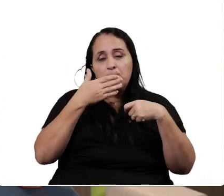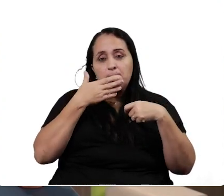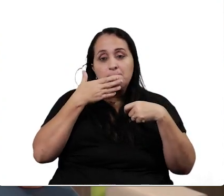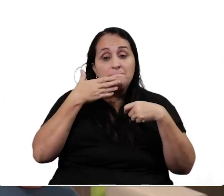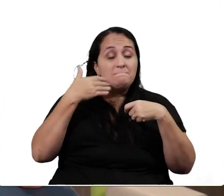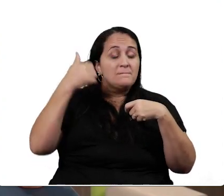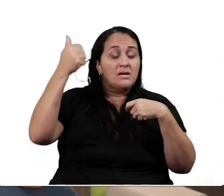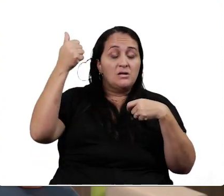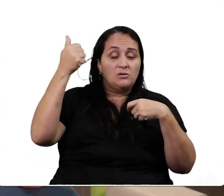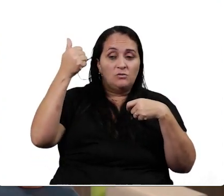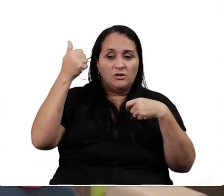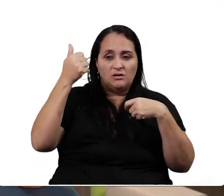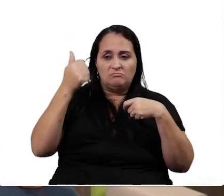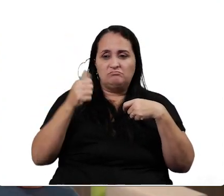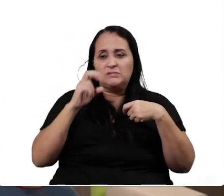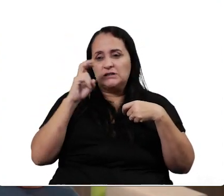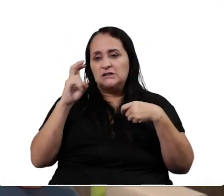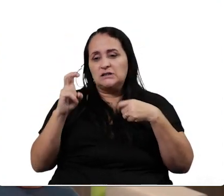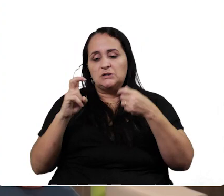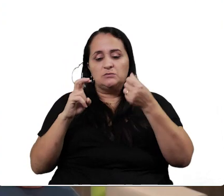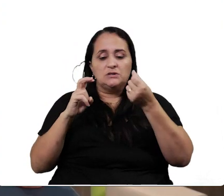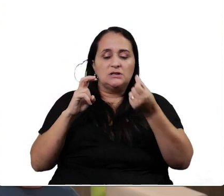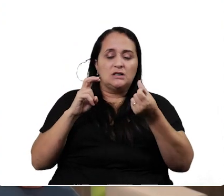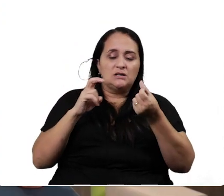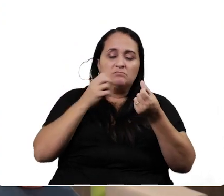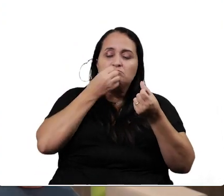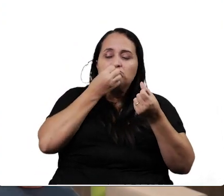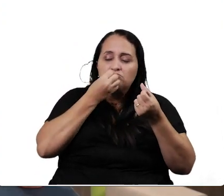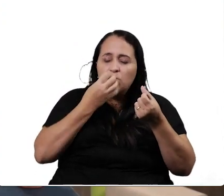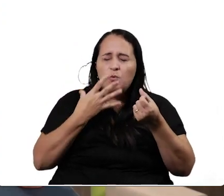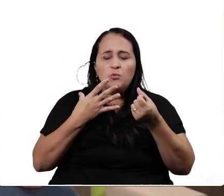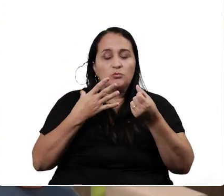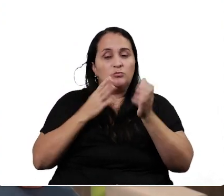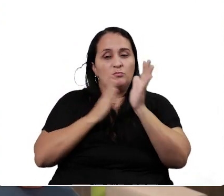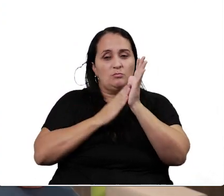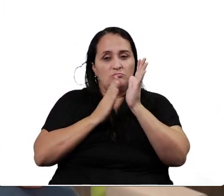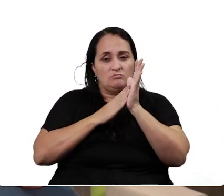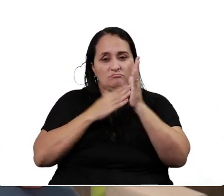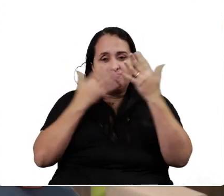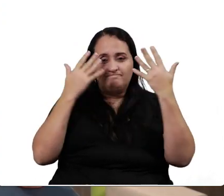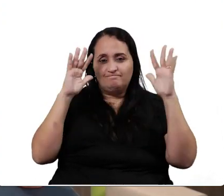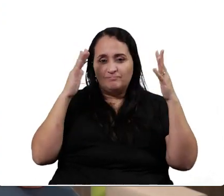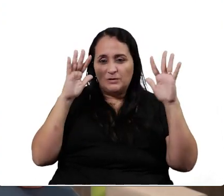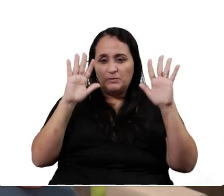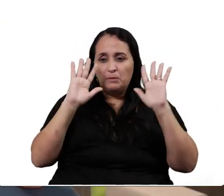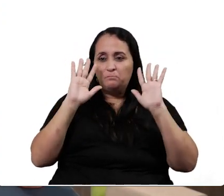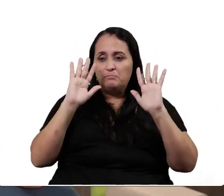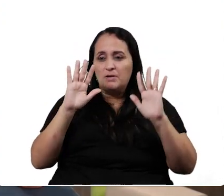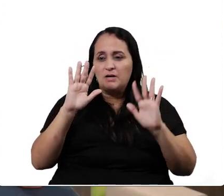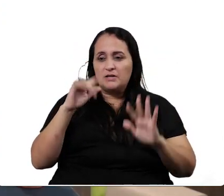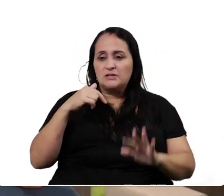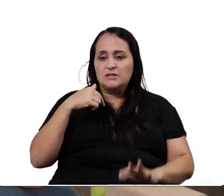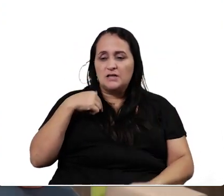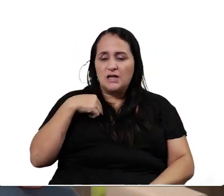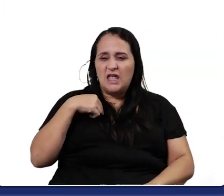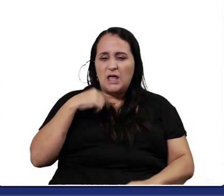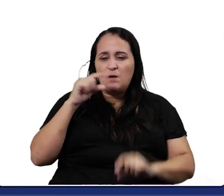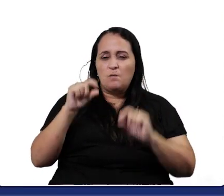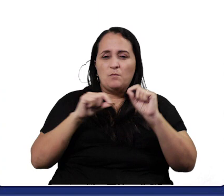melhorar. 5 e 6, tá bom, muito bom, parabéns. Mas o conselho que eu dou para